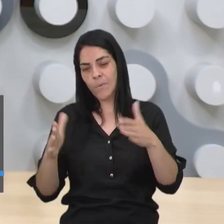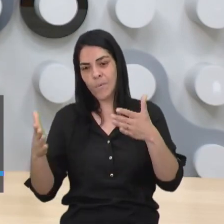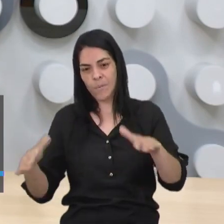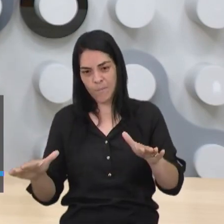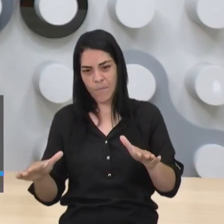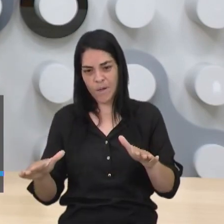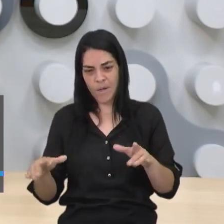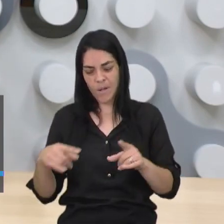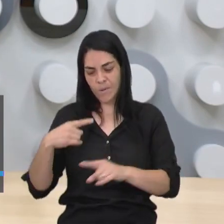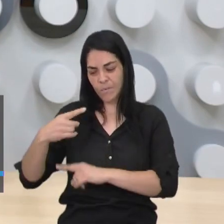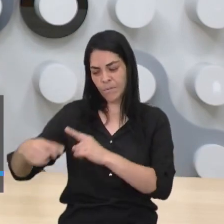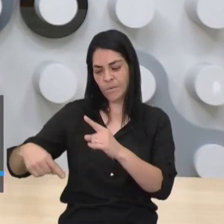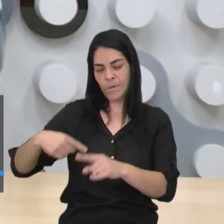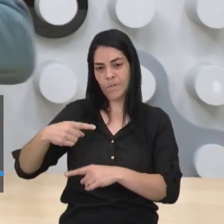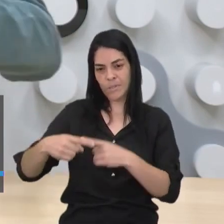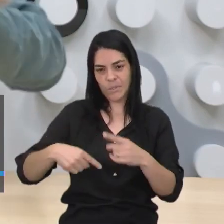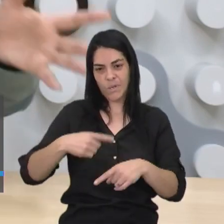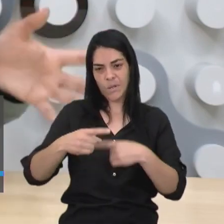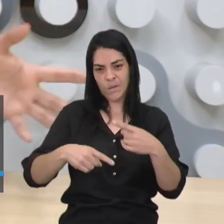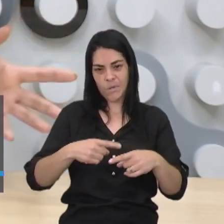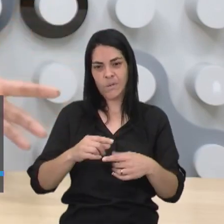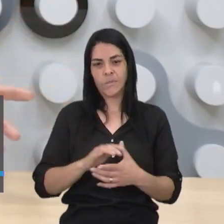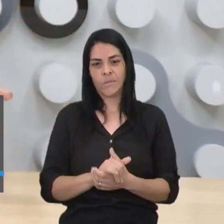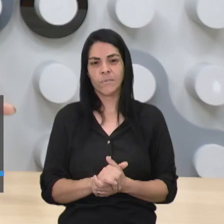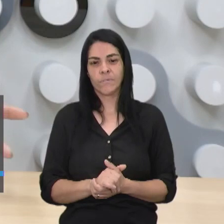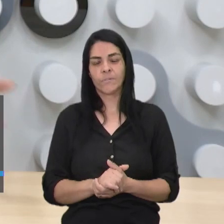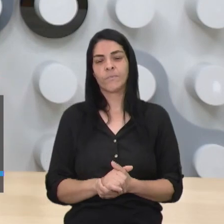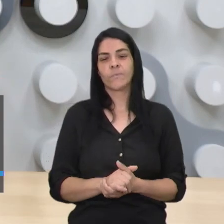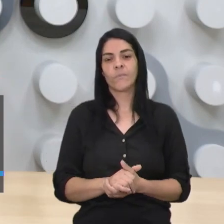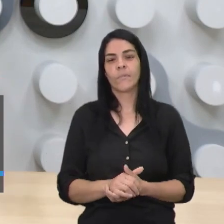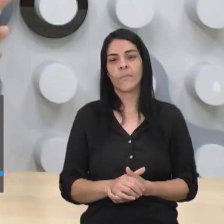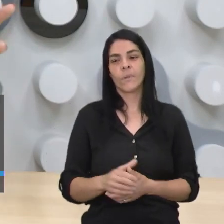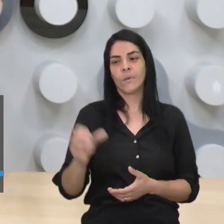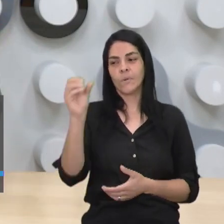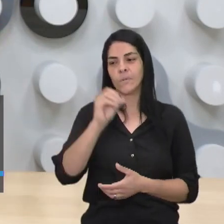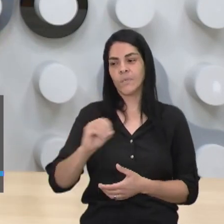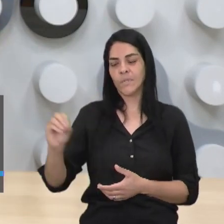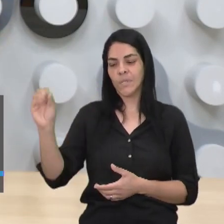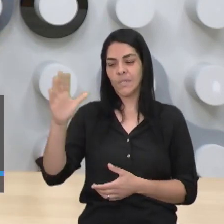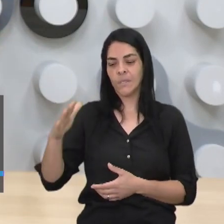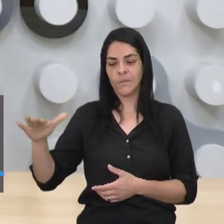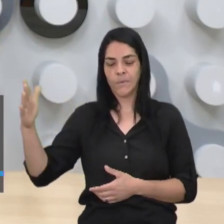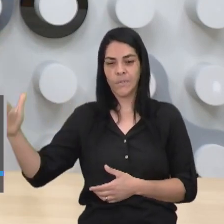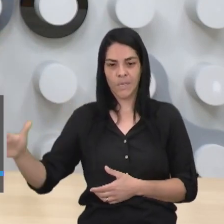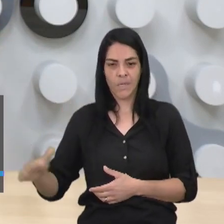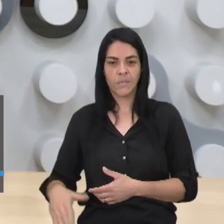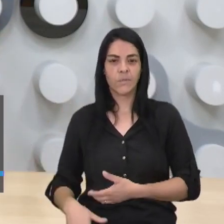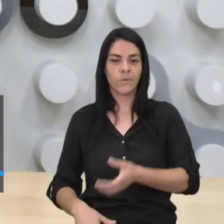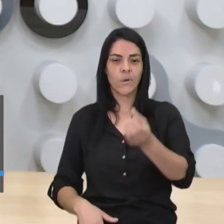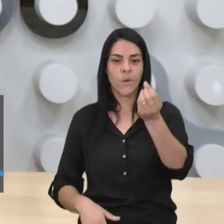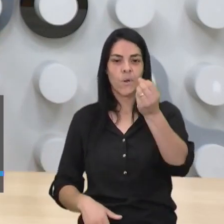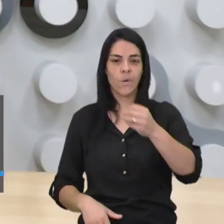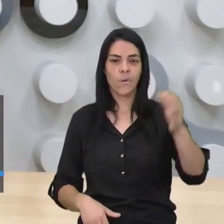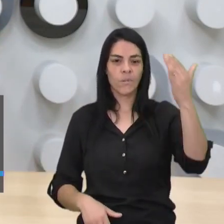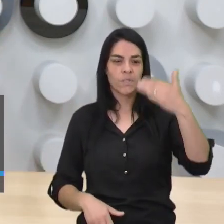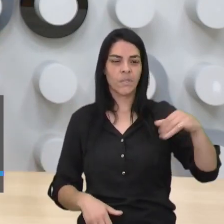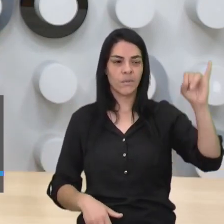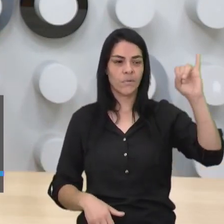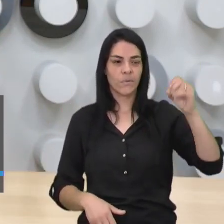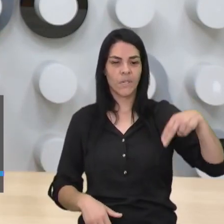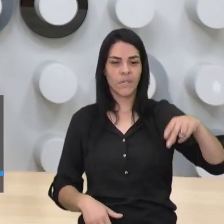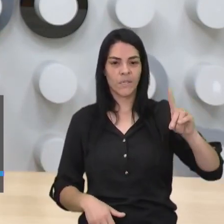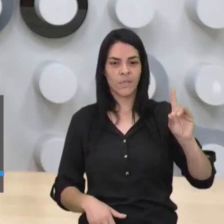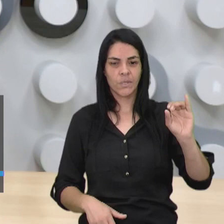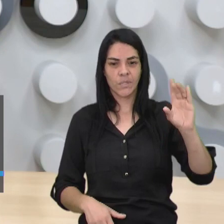água que está aqui no Oceano Atlântico vai parar no Oceano Índico ou em outro oceano, justamente por conta dessas correntes marítimas. Olha